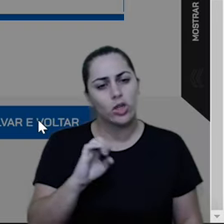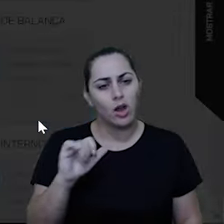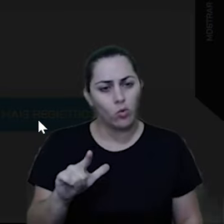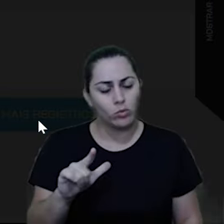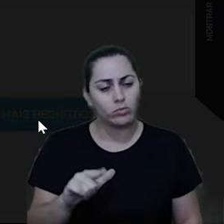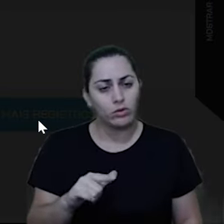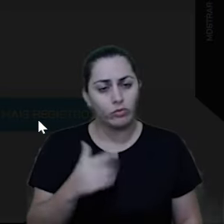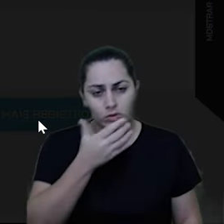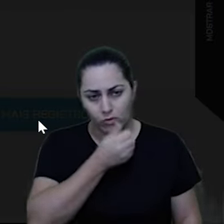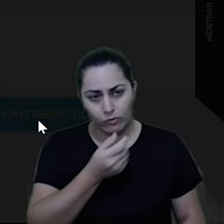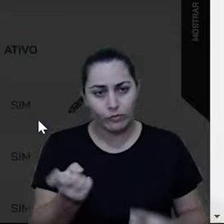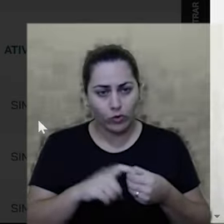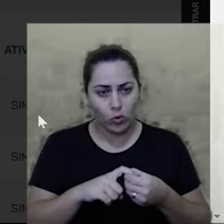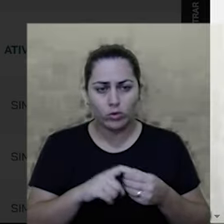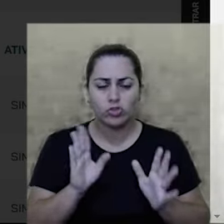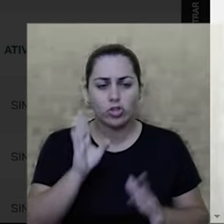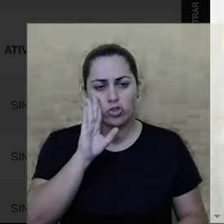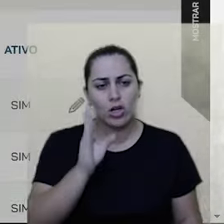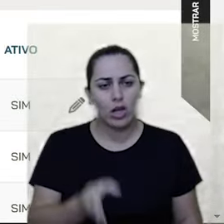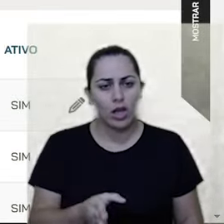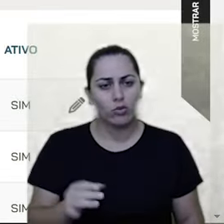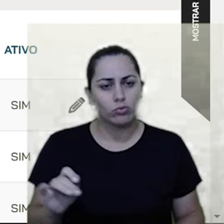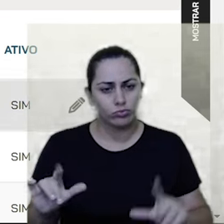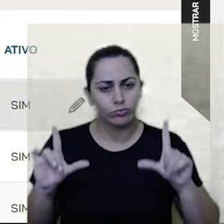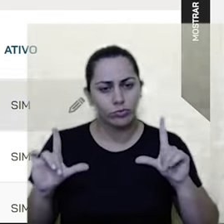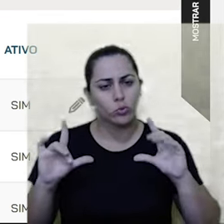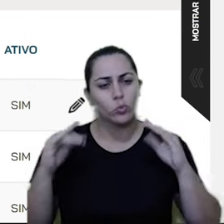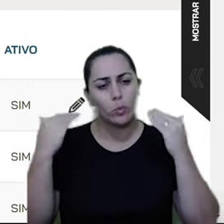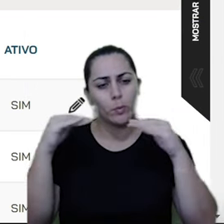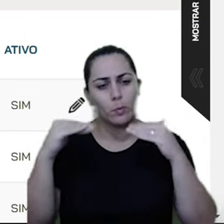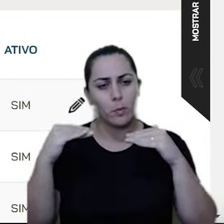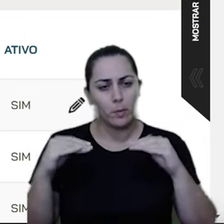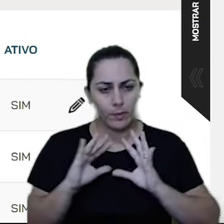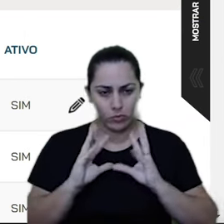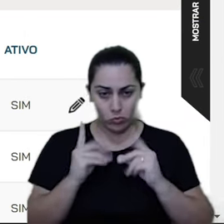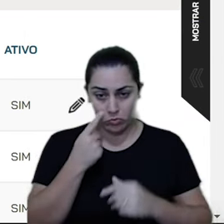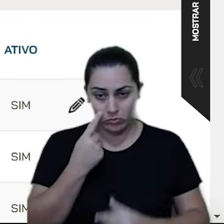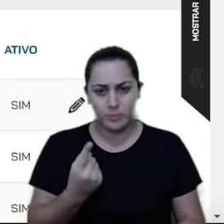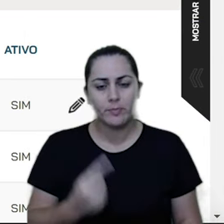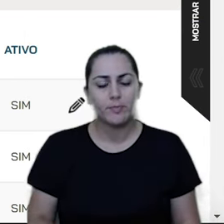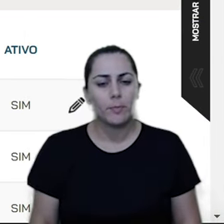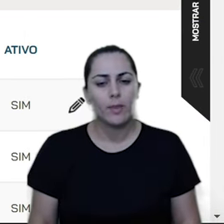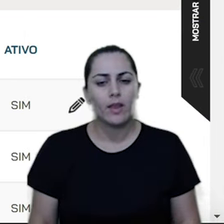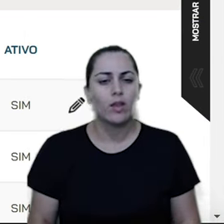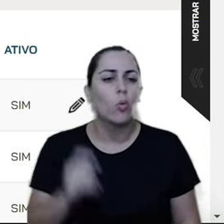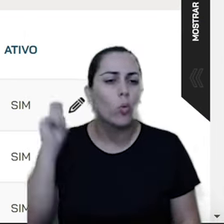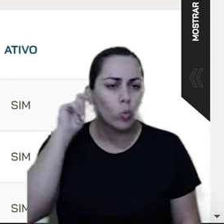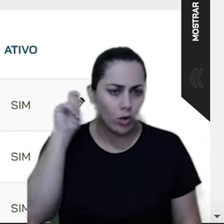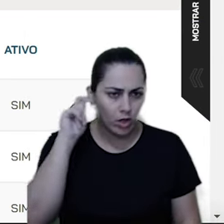em salvar voltar que é o que eu fiz ele já vai direto pra tela de todos os meus itens né então eu fui lá e fiz